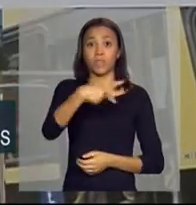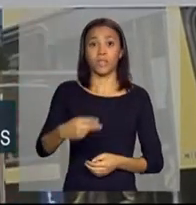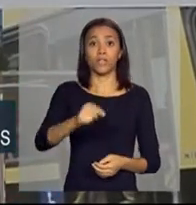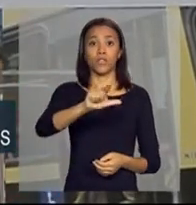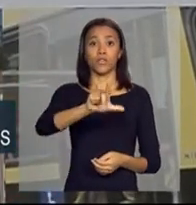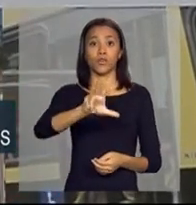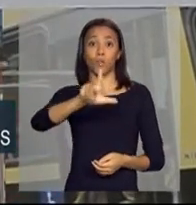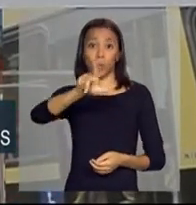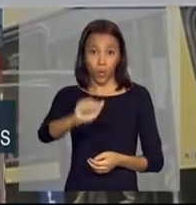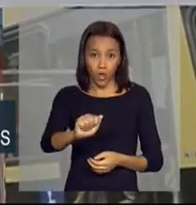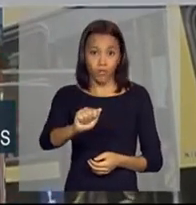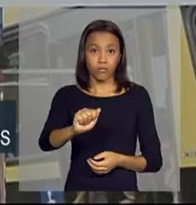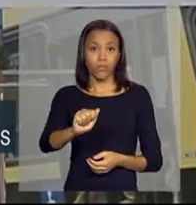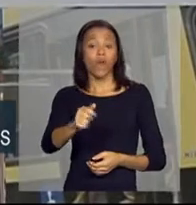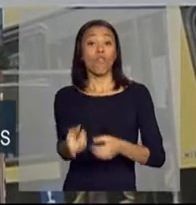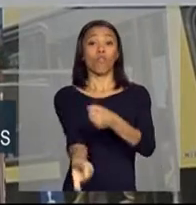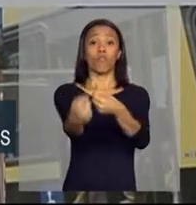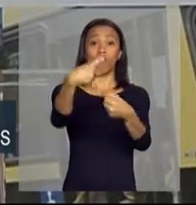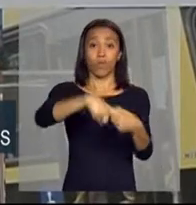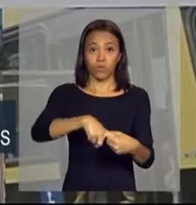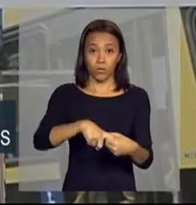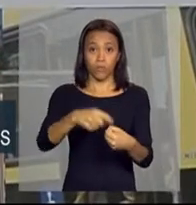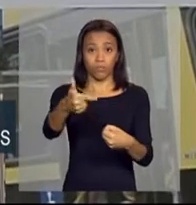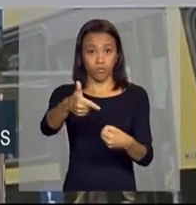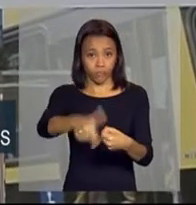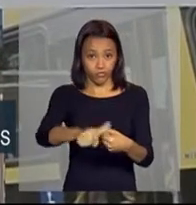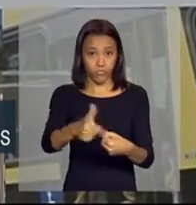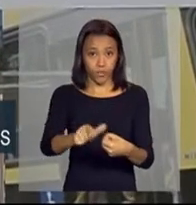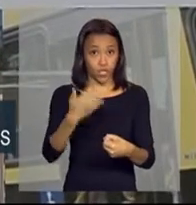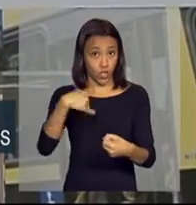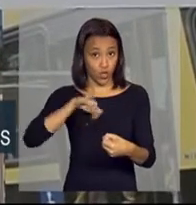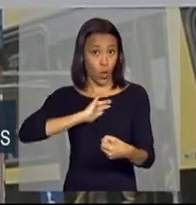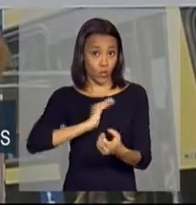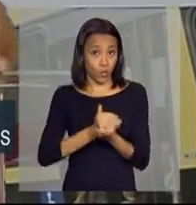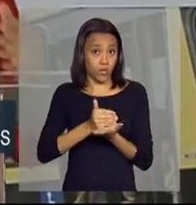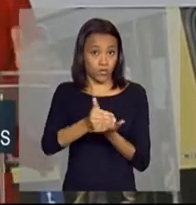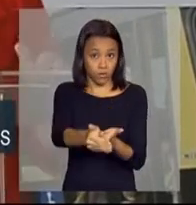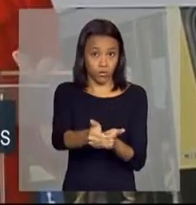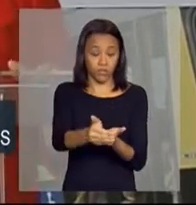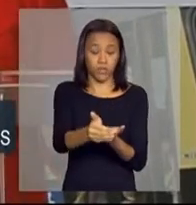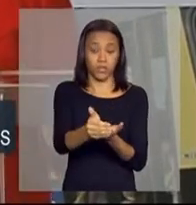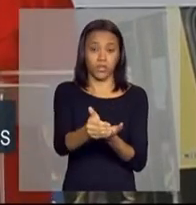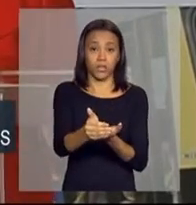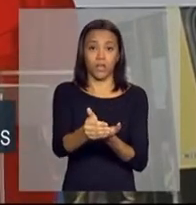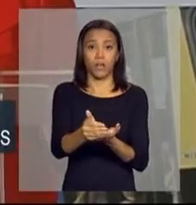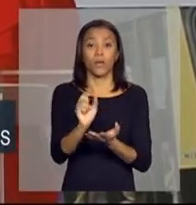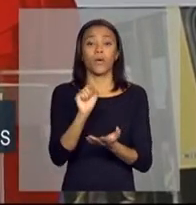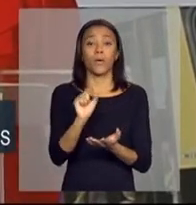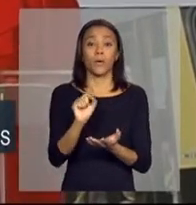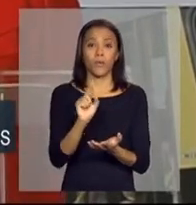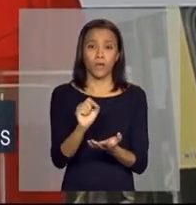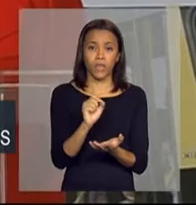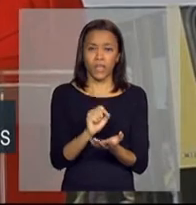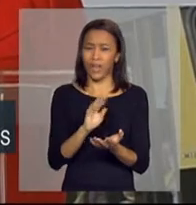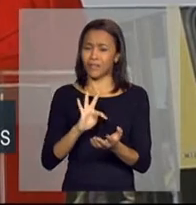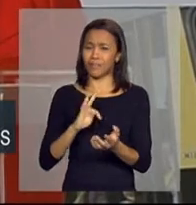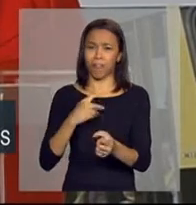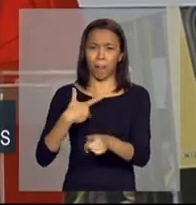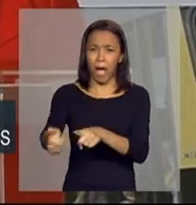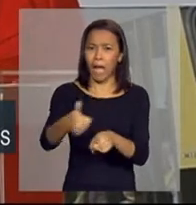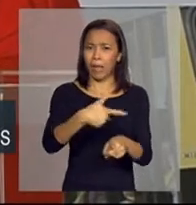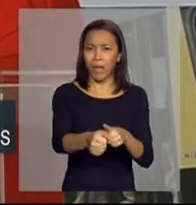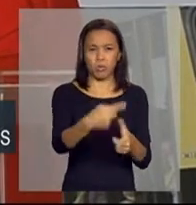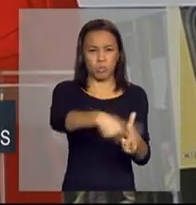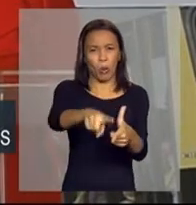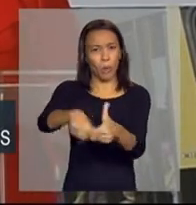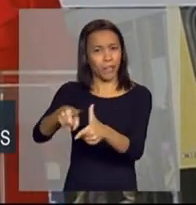retomou no momento em que a gente começou a superar todos os entraves para o